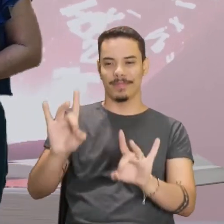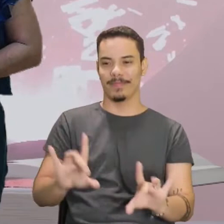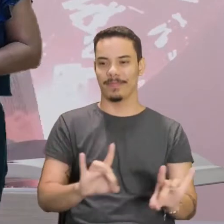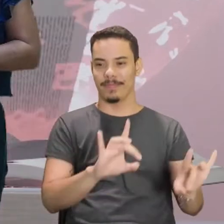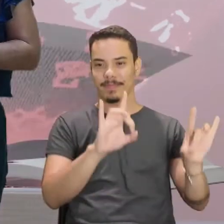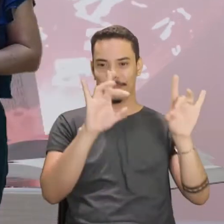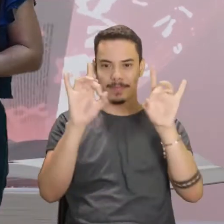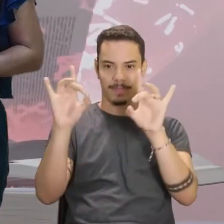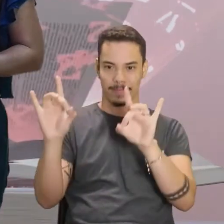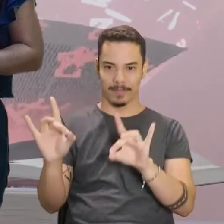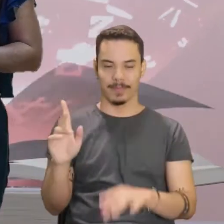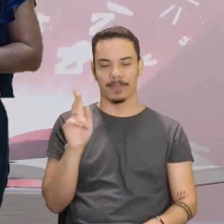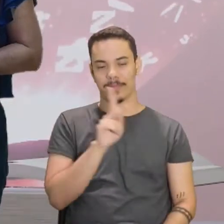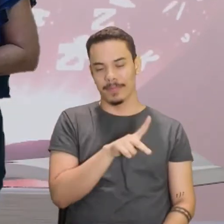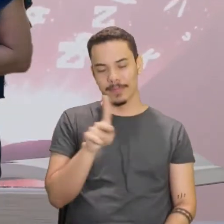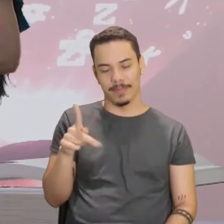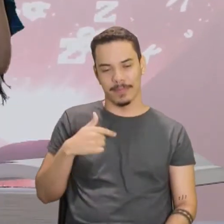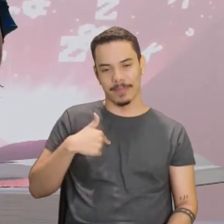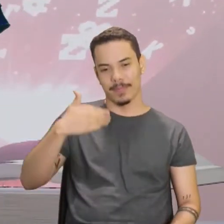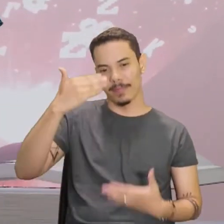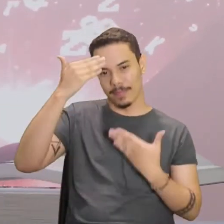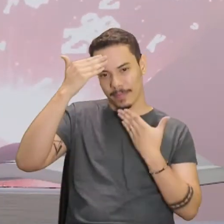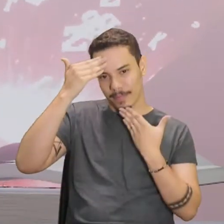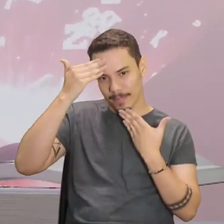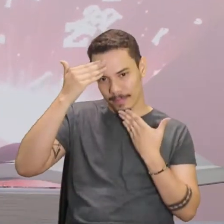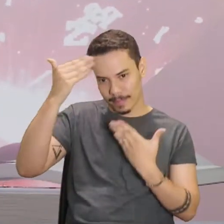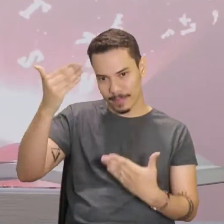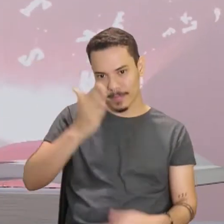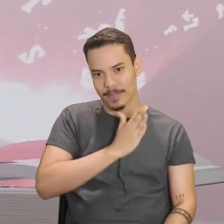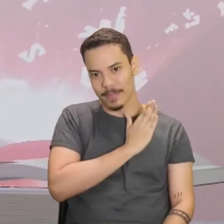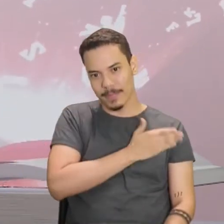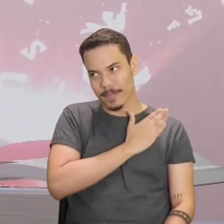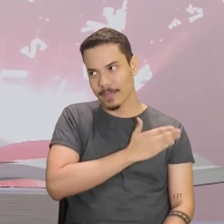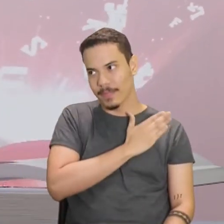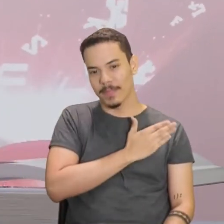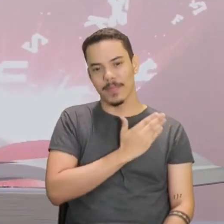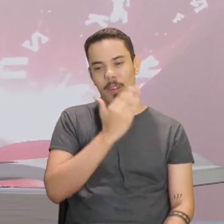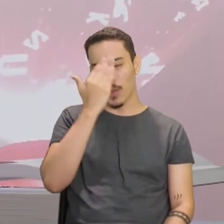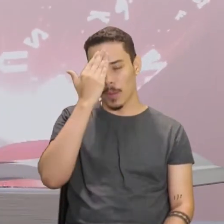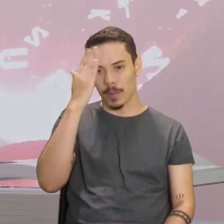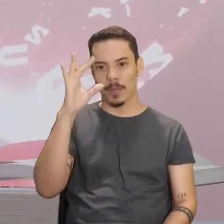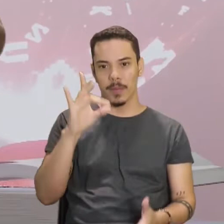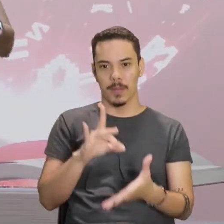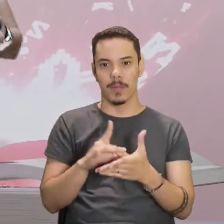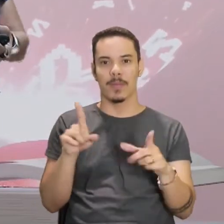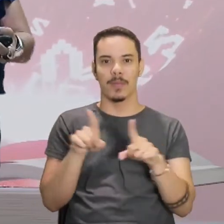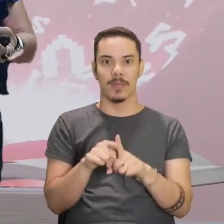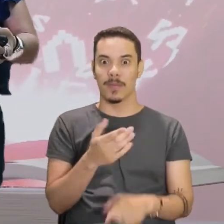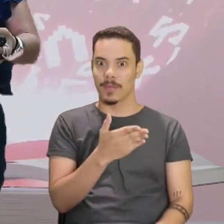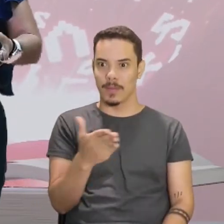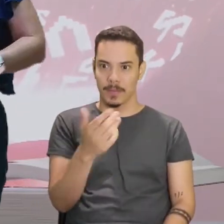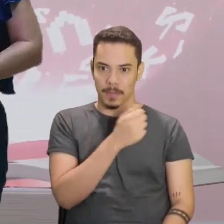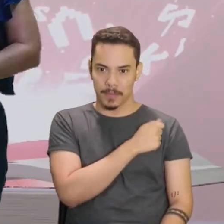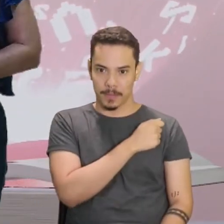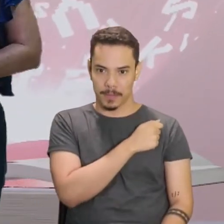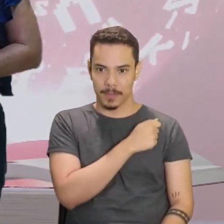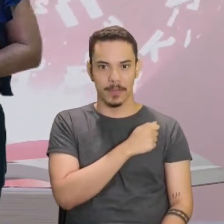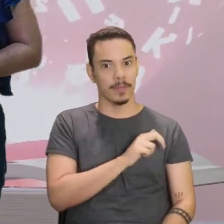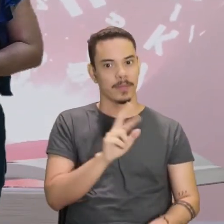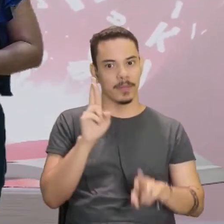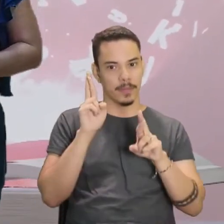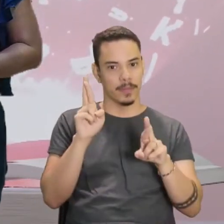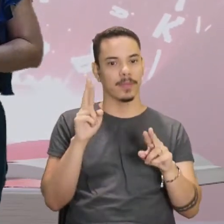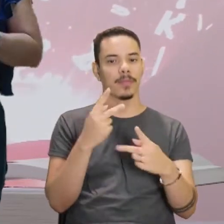especial. Professor, eu agradeço de coração, tá certo? Obrigada. Estamos à disposição sempre. E o nosso estudante também, eu espero